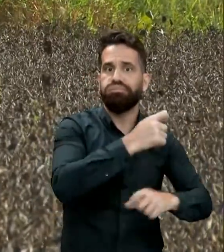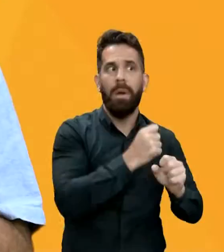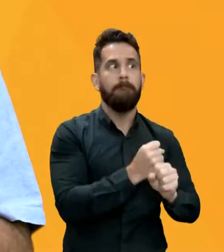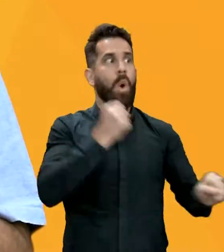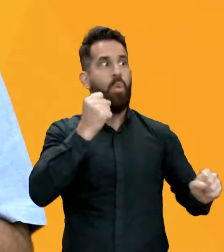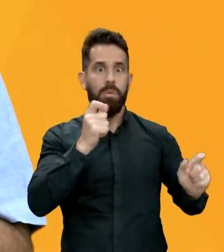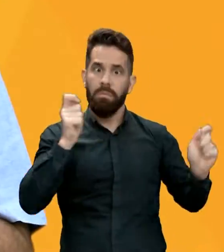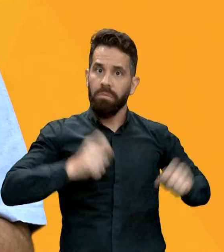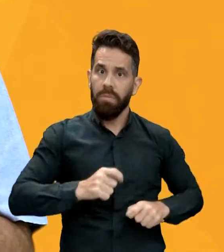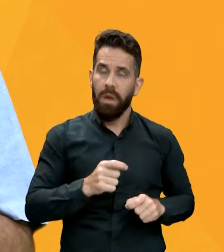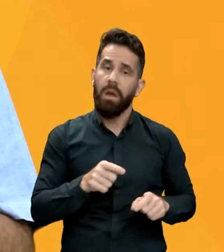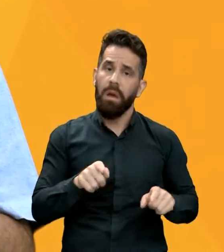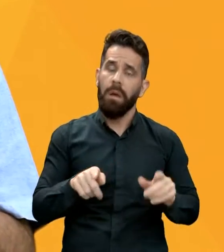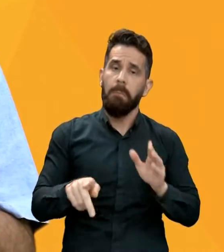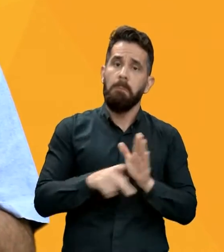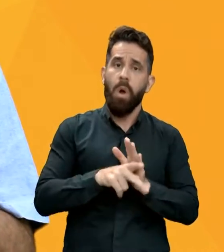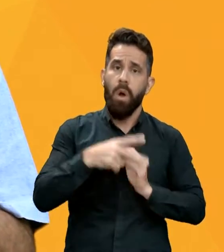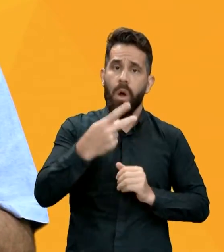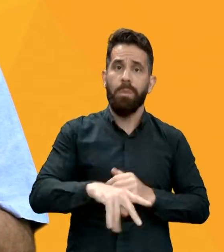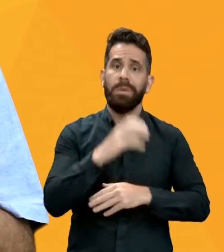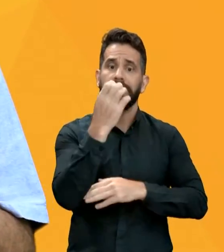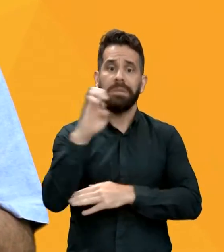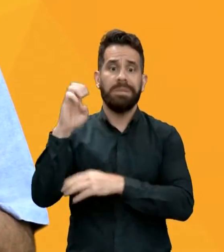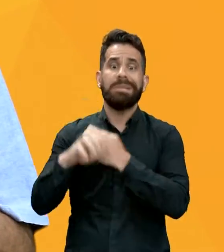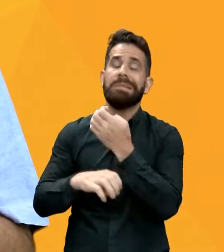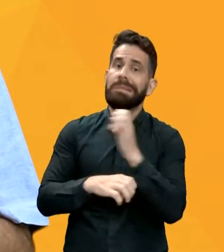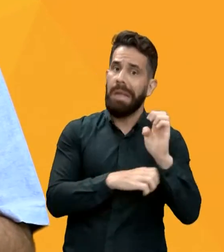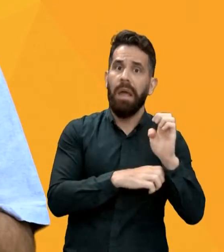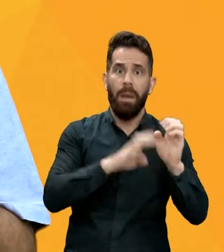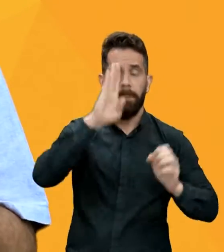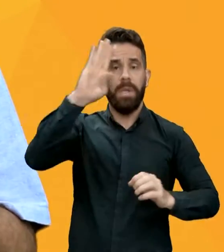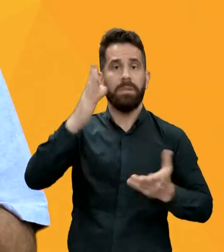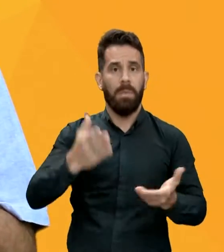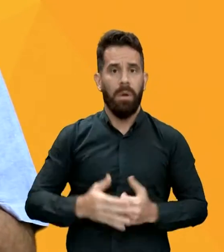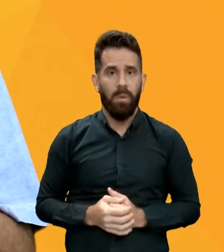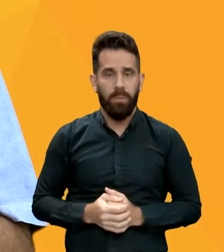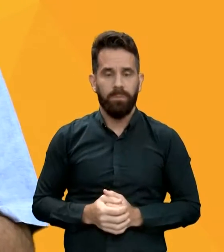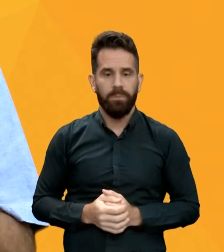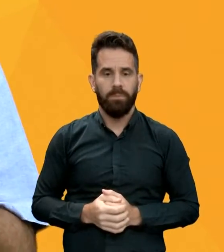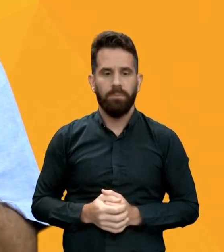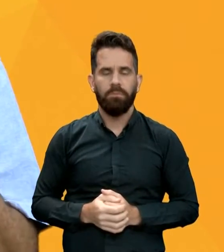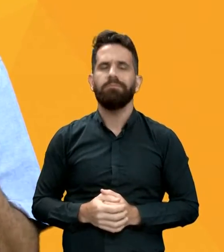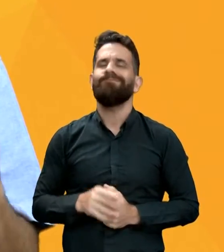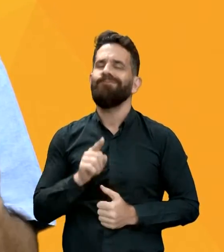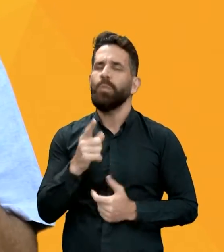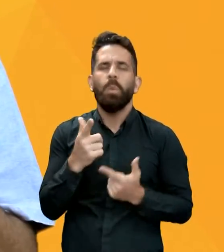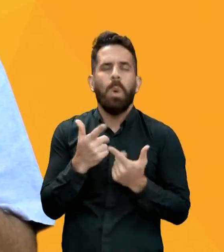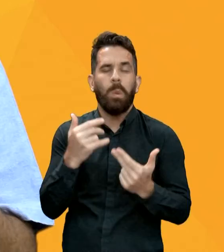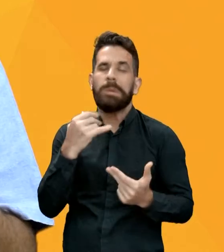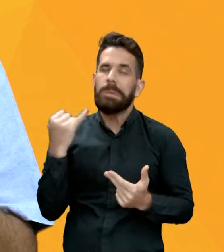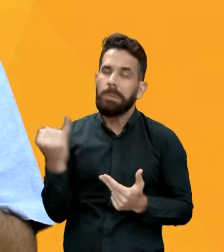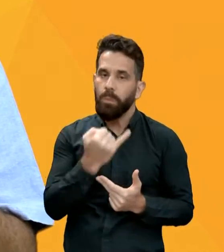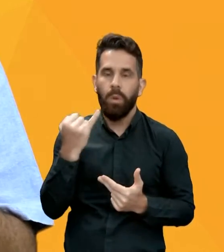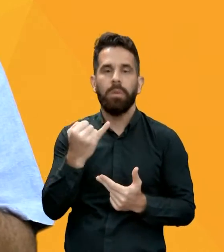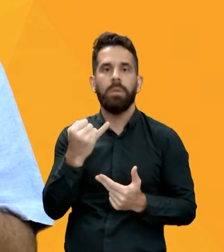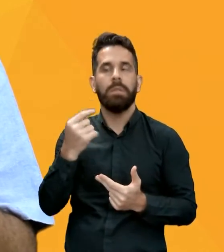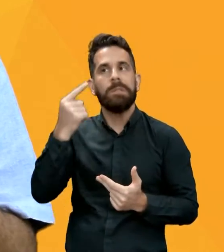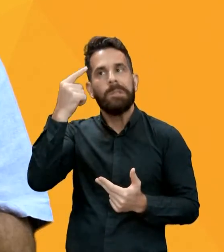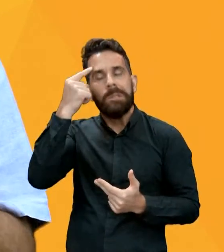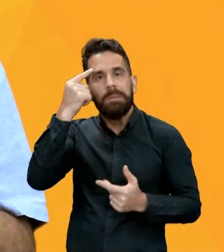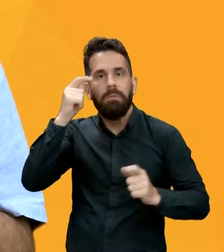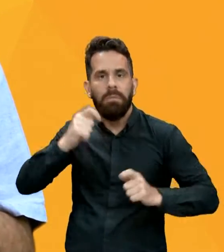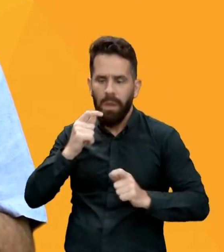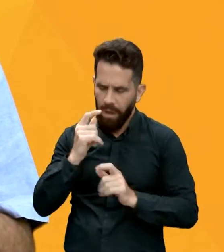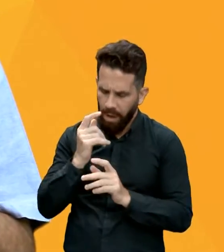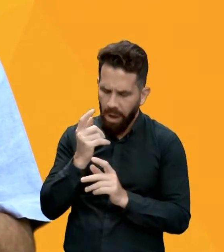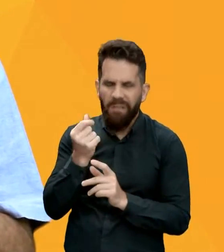fizemos que é muito importante Foi estimar quanto custaria recuperar essas áreas degradadas e